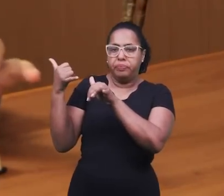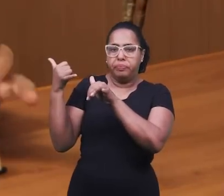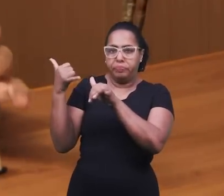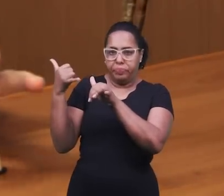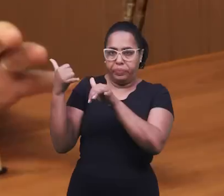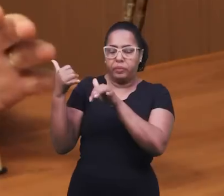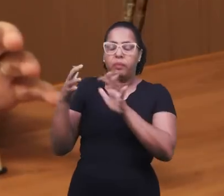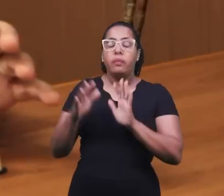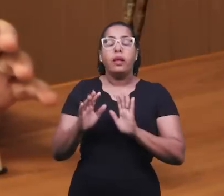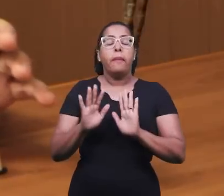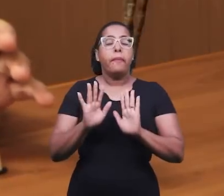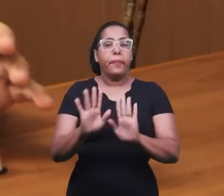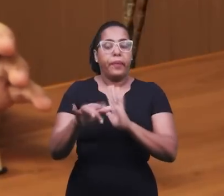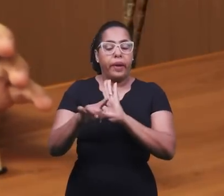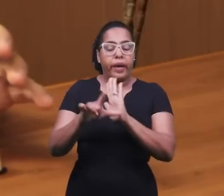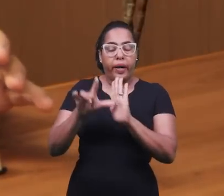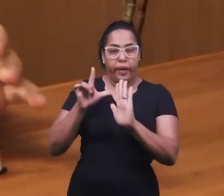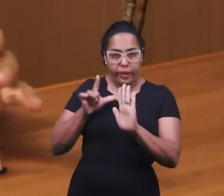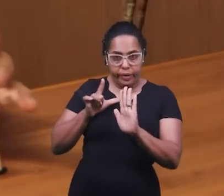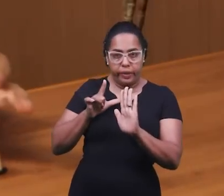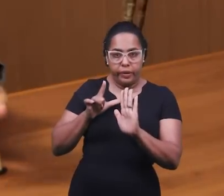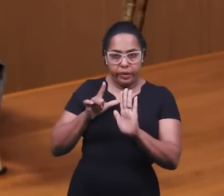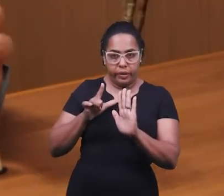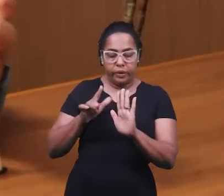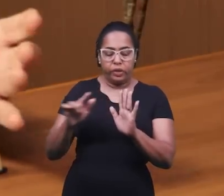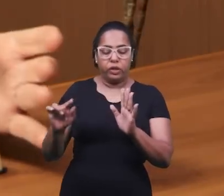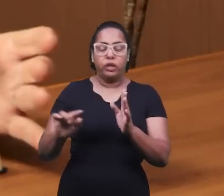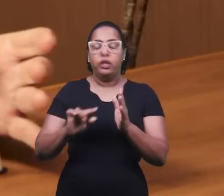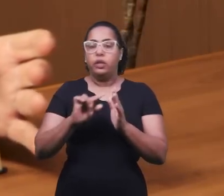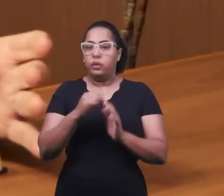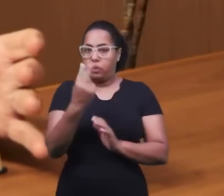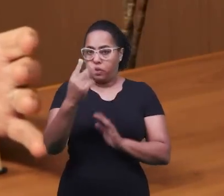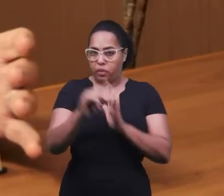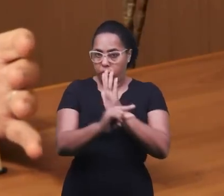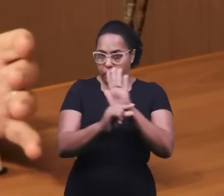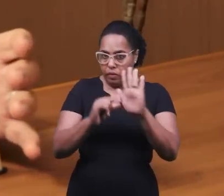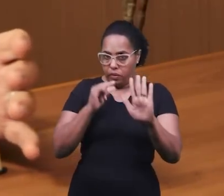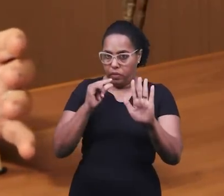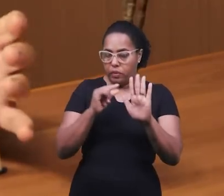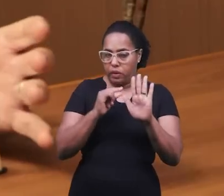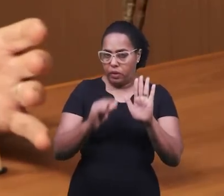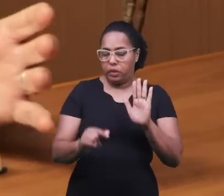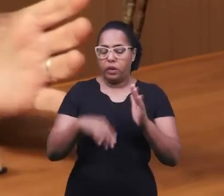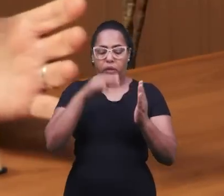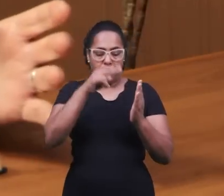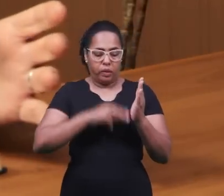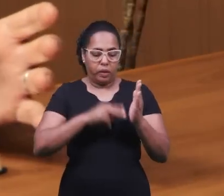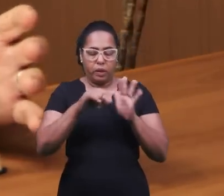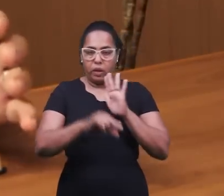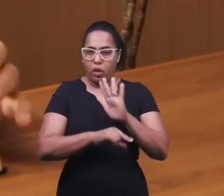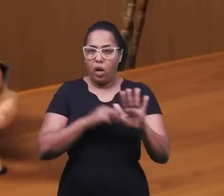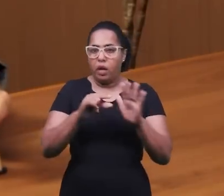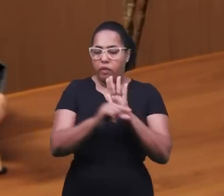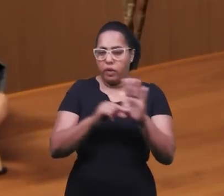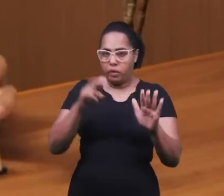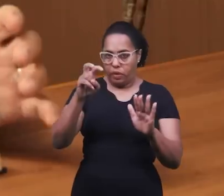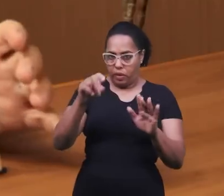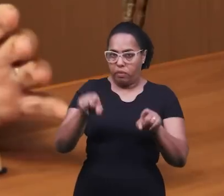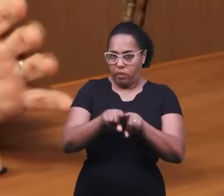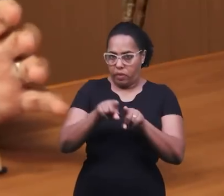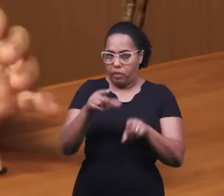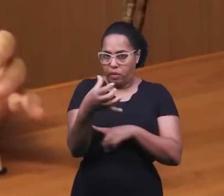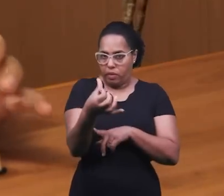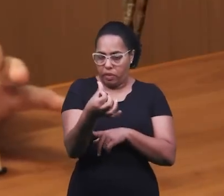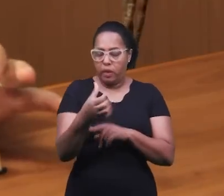eu gostaria, antes de situar esses dois versículos que foram lidos agora, o verso 5 e o